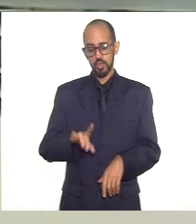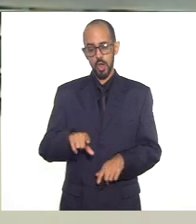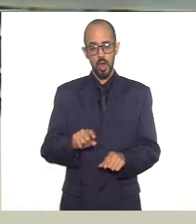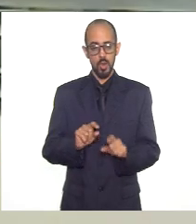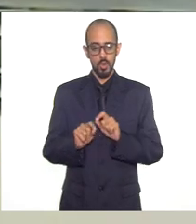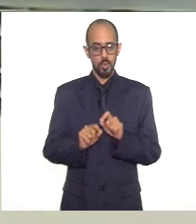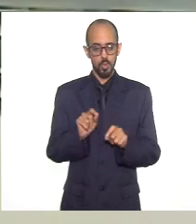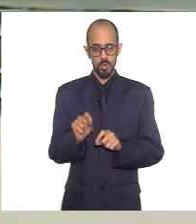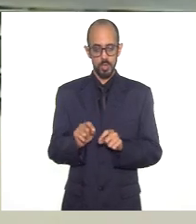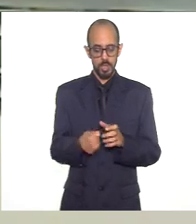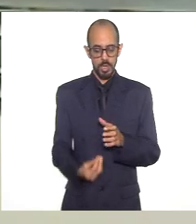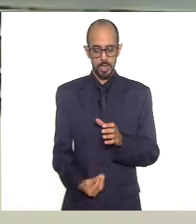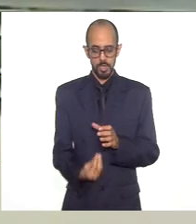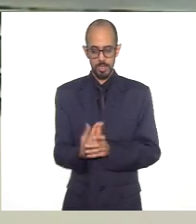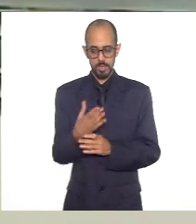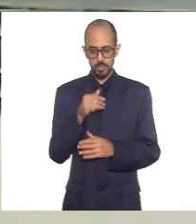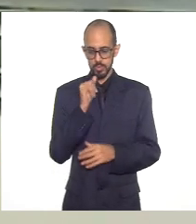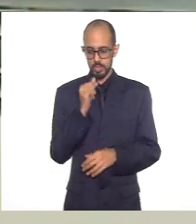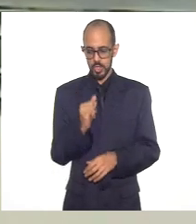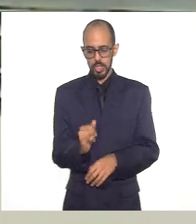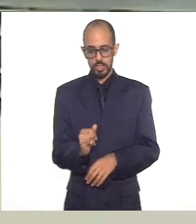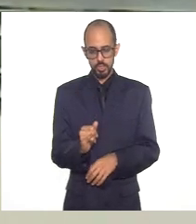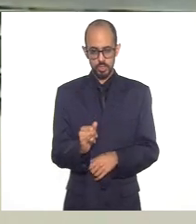de energia elétrica.